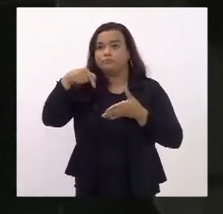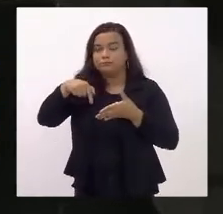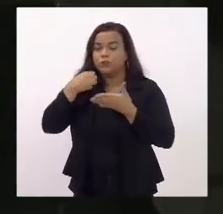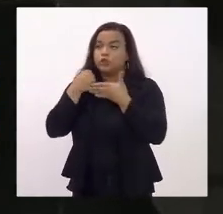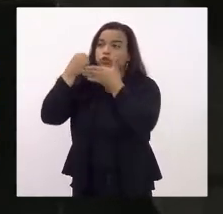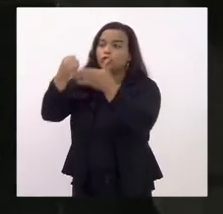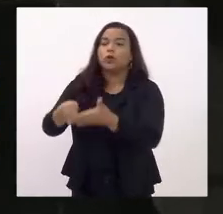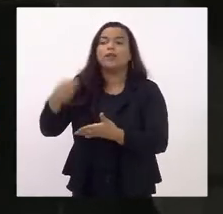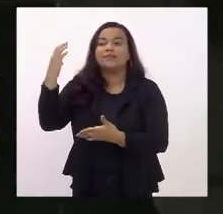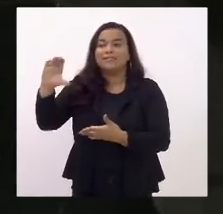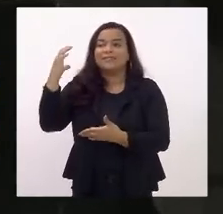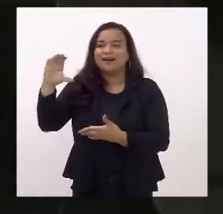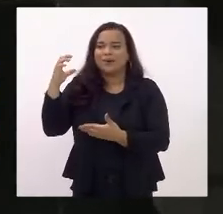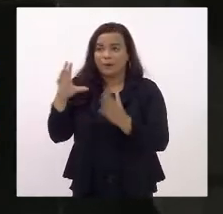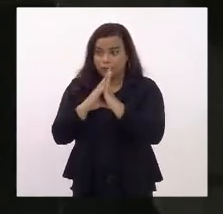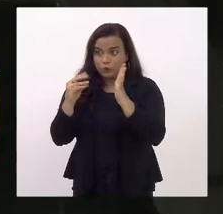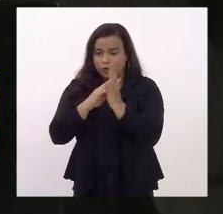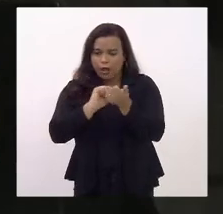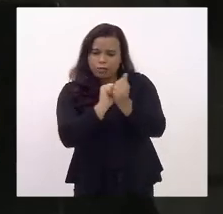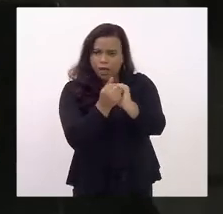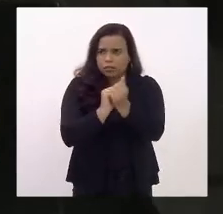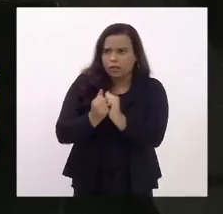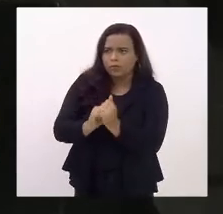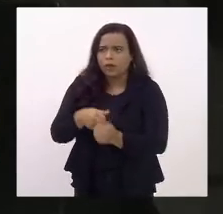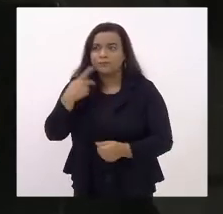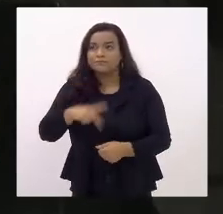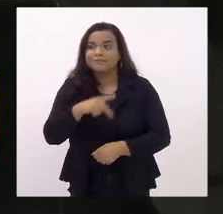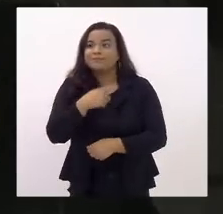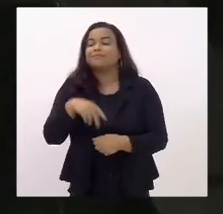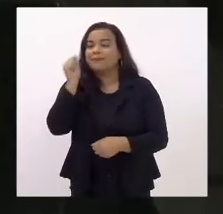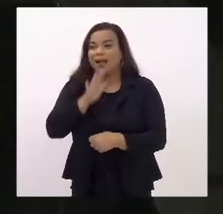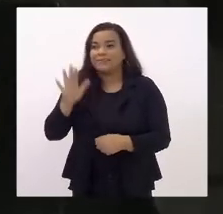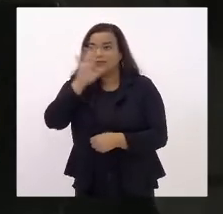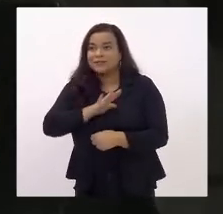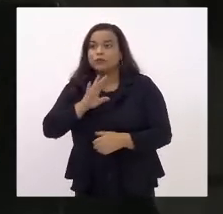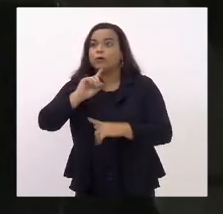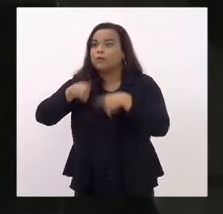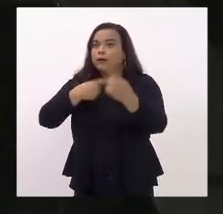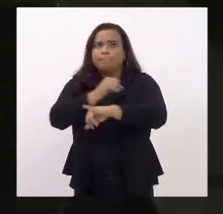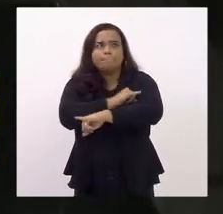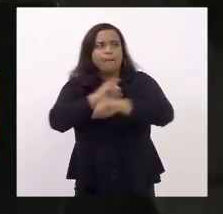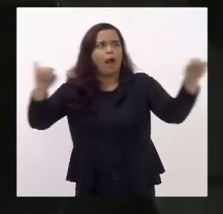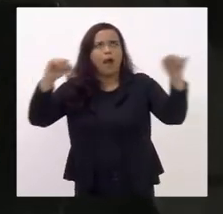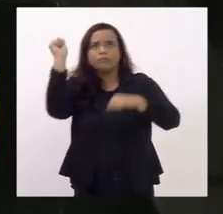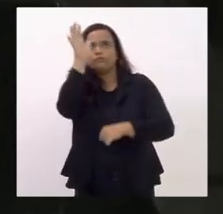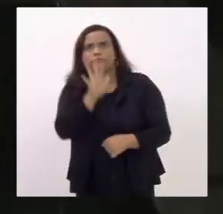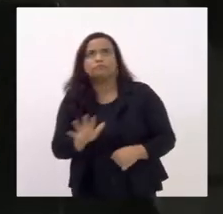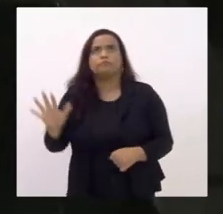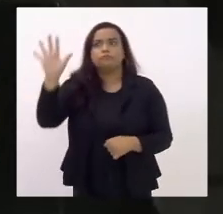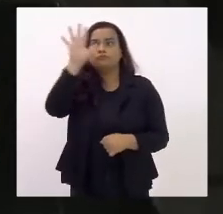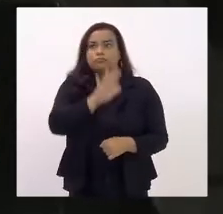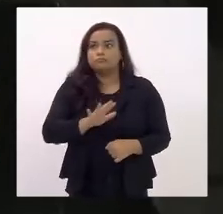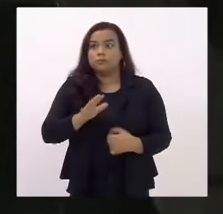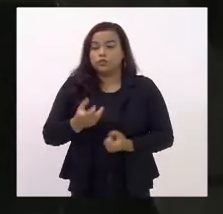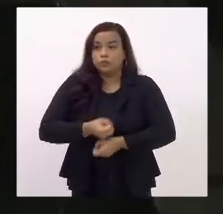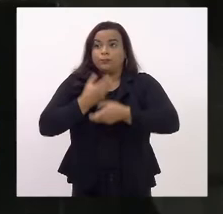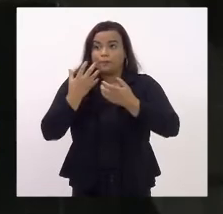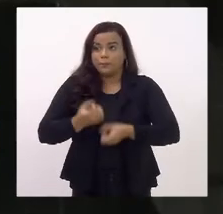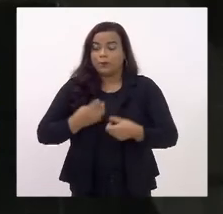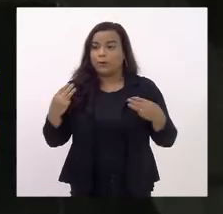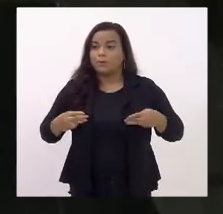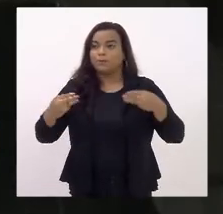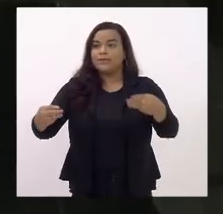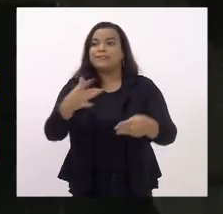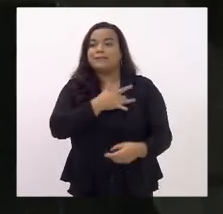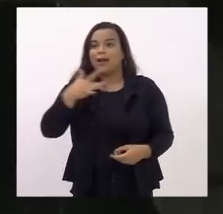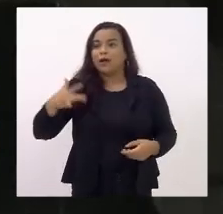que depois teve repercussão nacional e foi a base principal que inspirou o Ministério da Saúde a